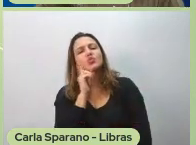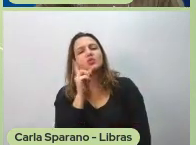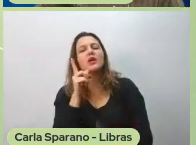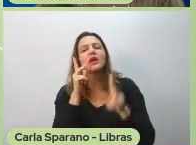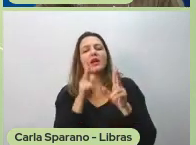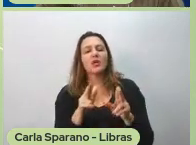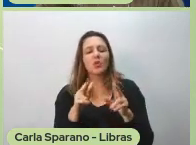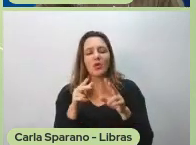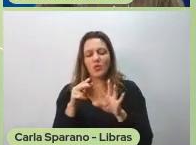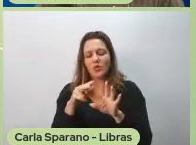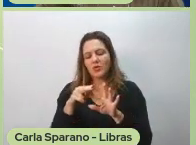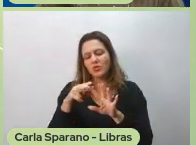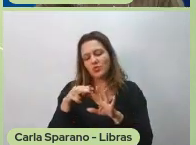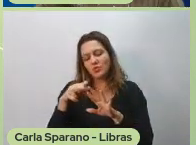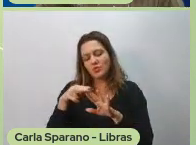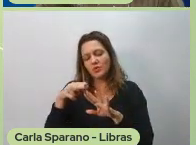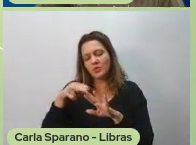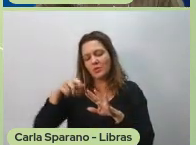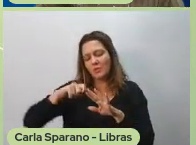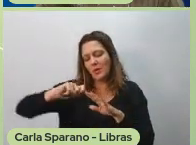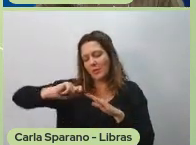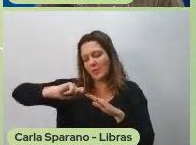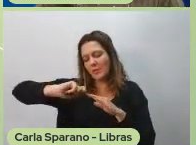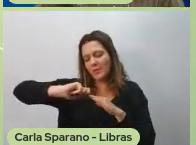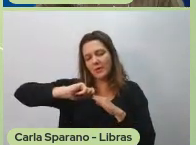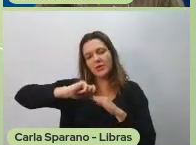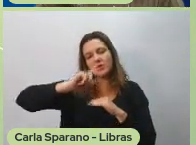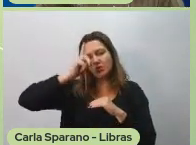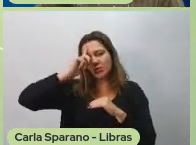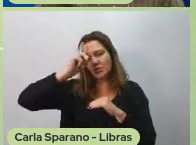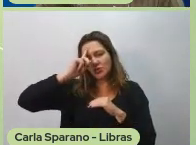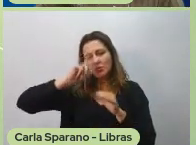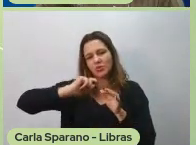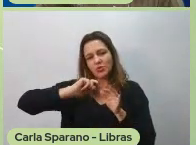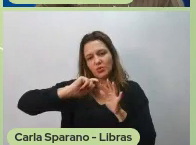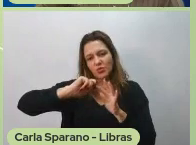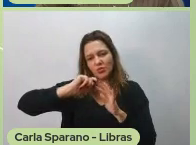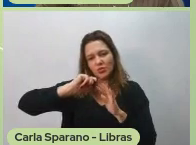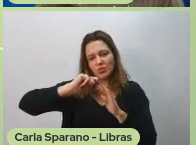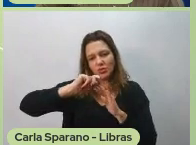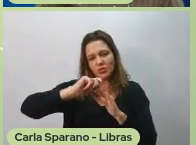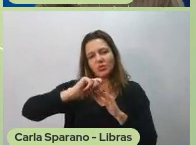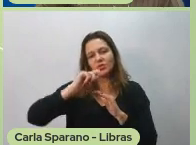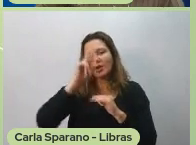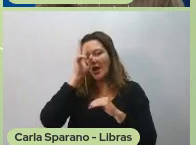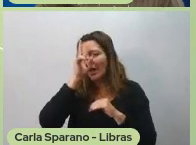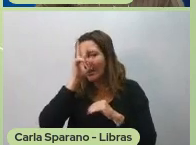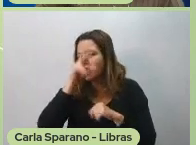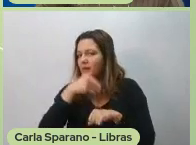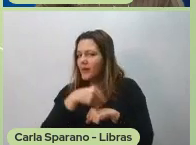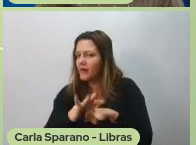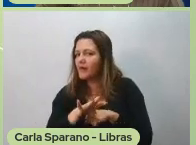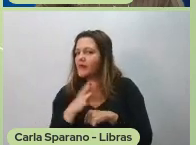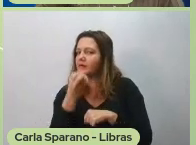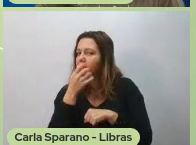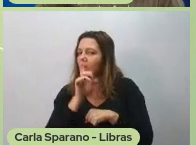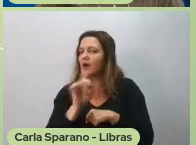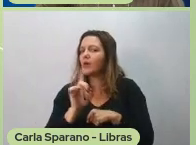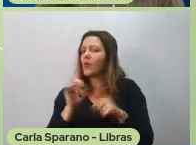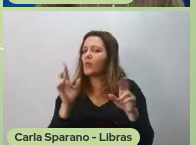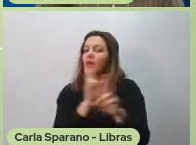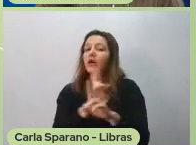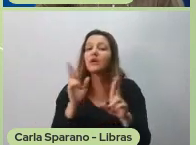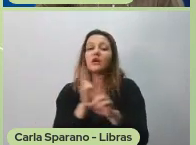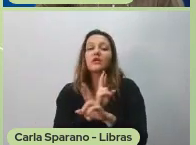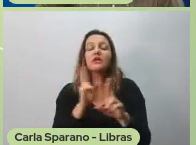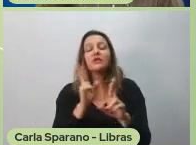unha, todo dia você tem que falar um pouquinho, cortar unha todo dia... Você tem que lembrar que isso não vale a pena para criar relações